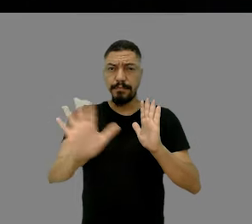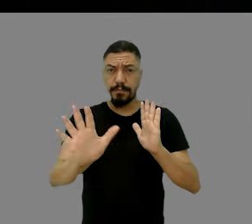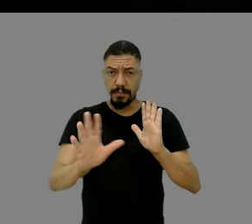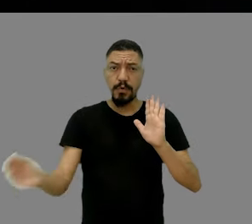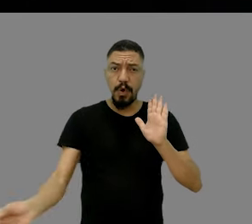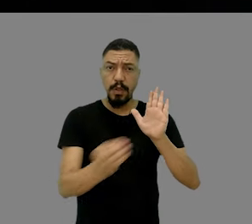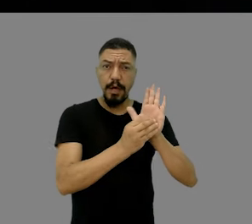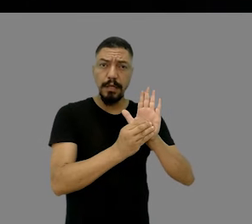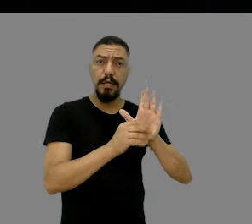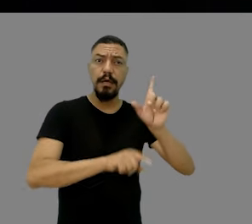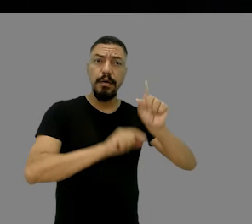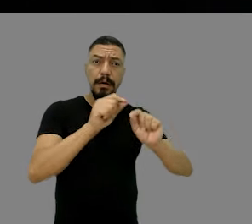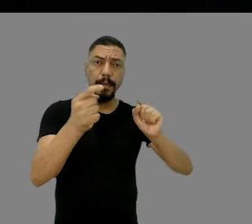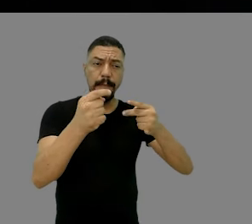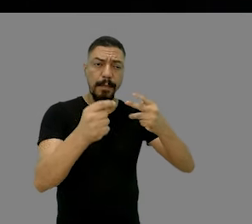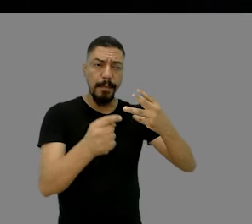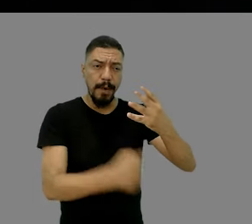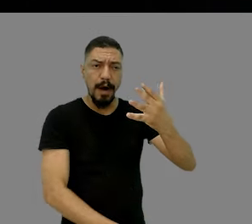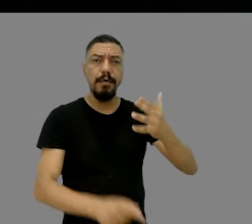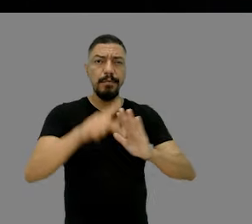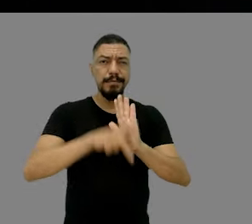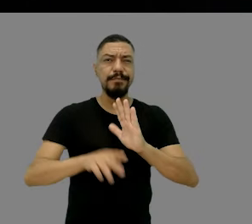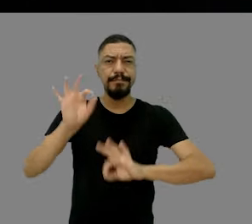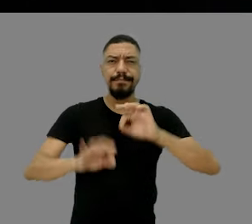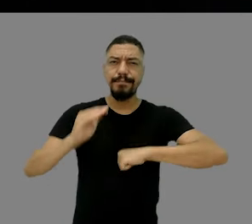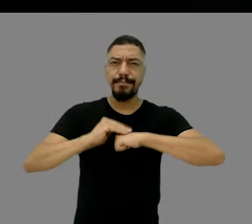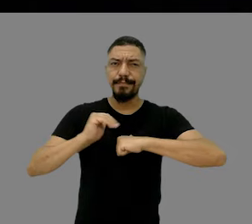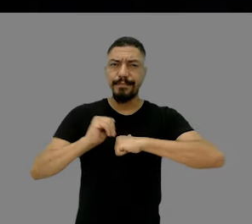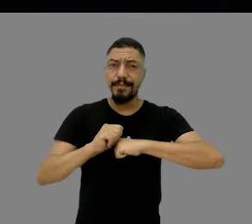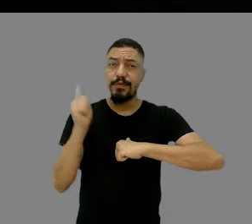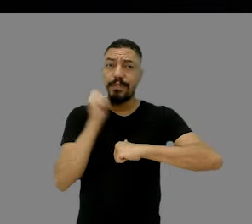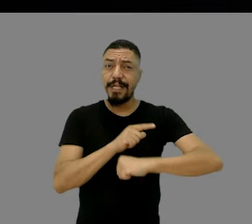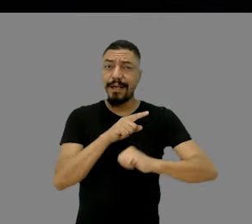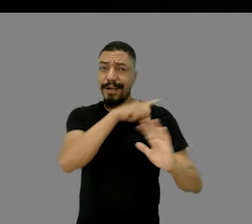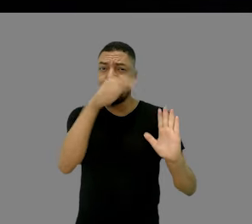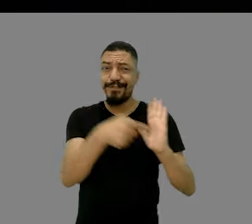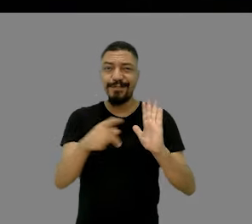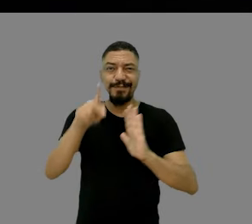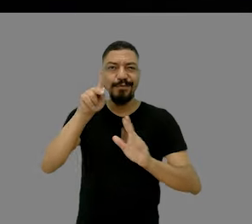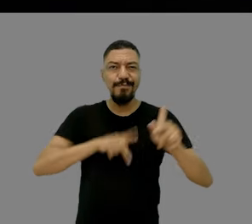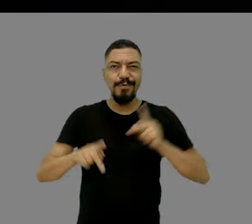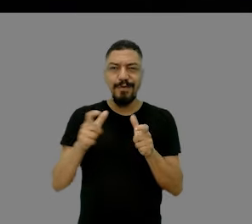vai atingir ali um público grande ou pequeno e vocês vão ter como justificar isso.